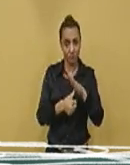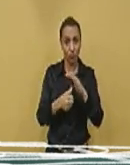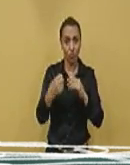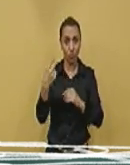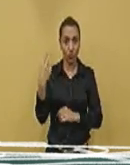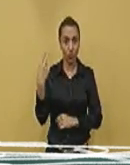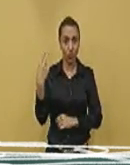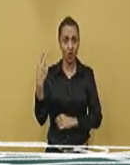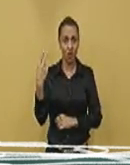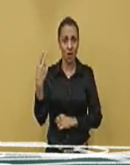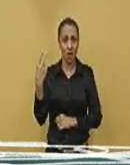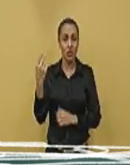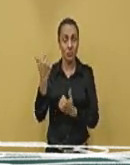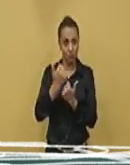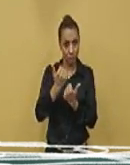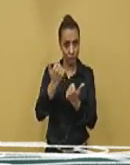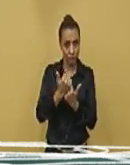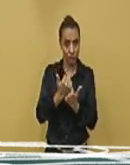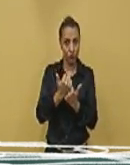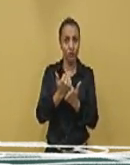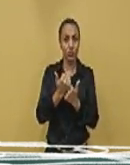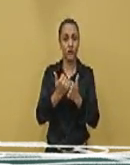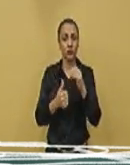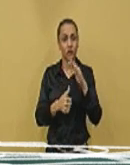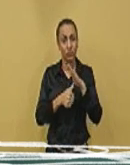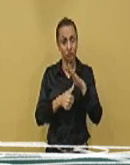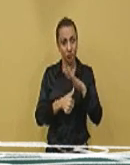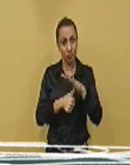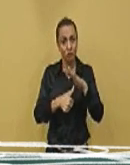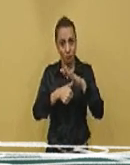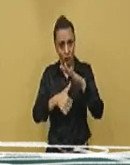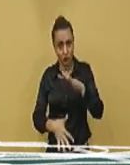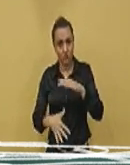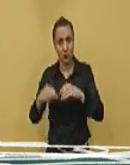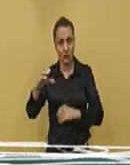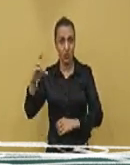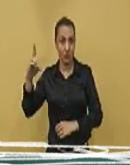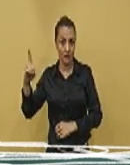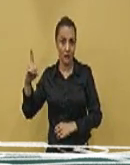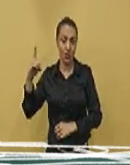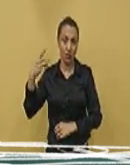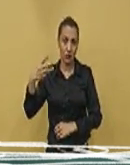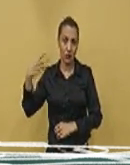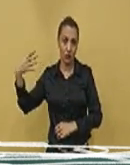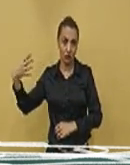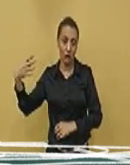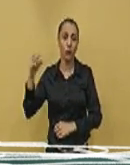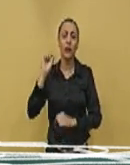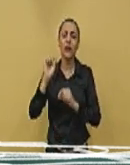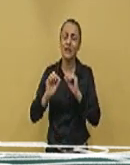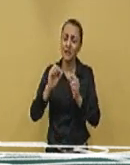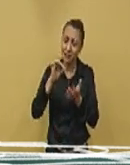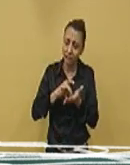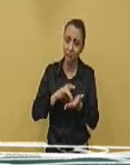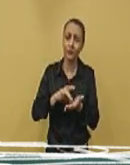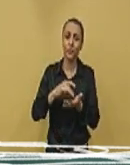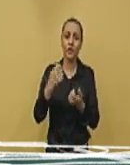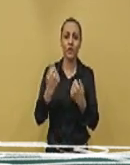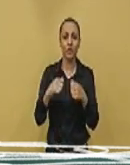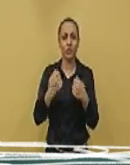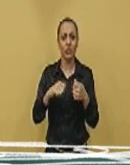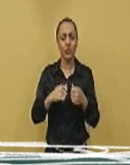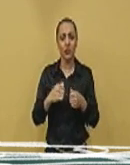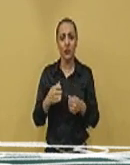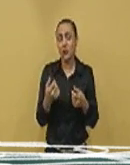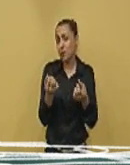para o vice-reitor e para os pró-reitores, CD3, CD4, já exatamente o que precisa. Então, eles não precisam